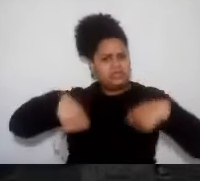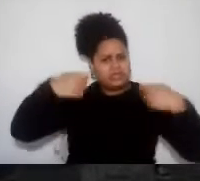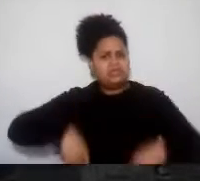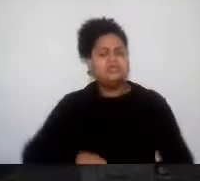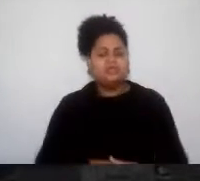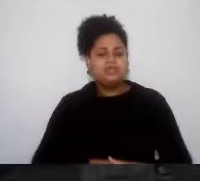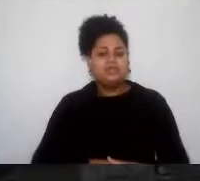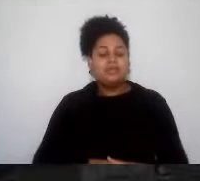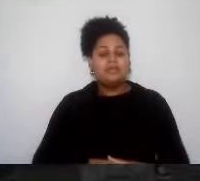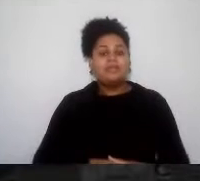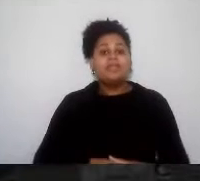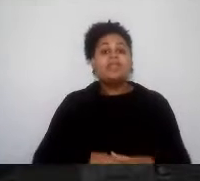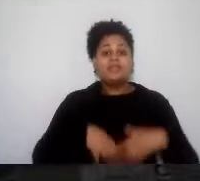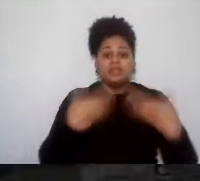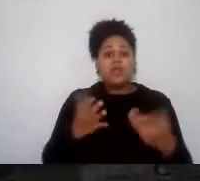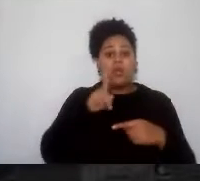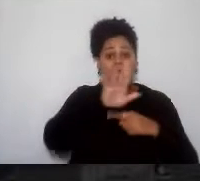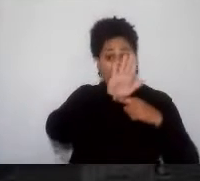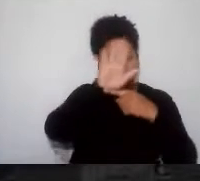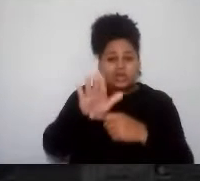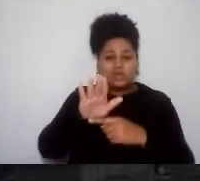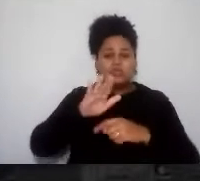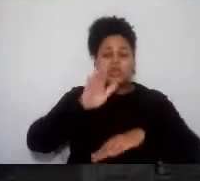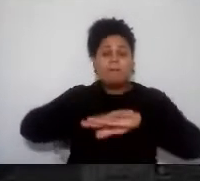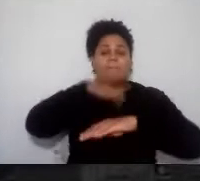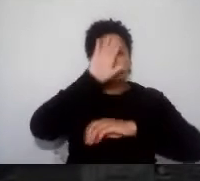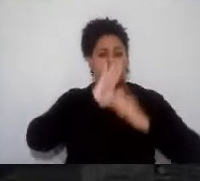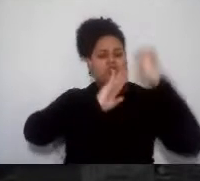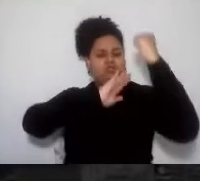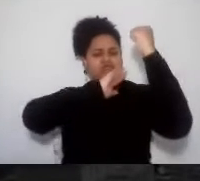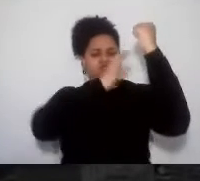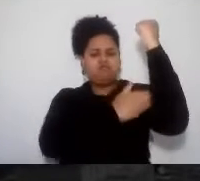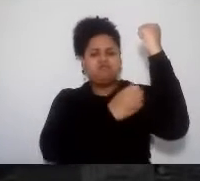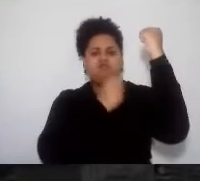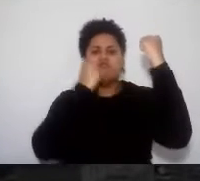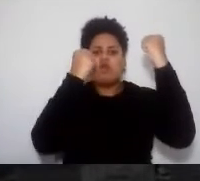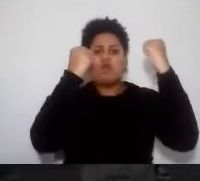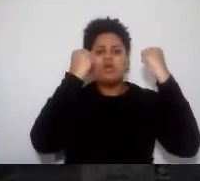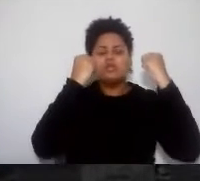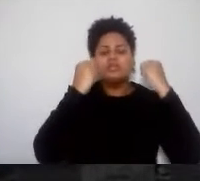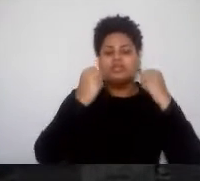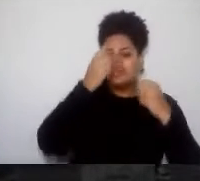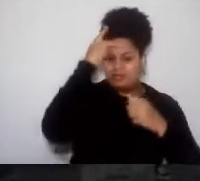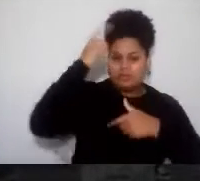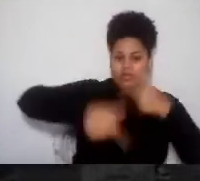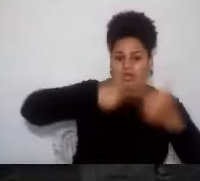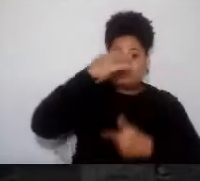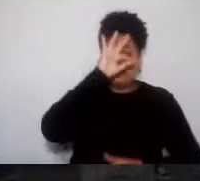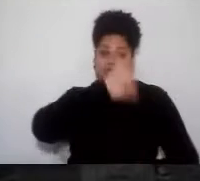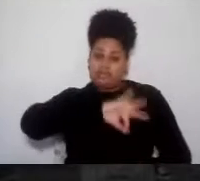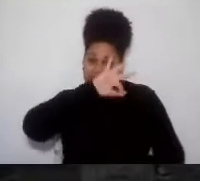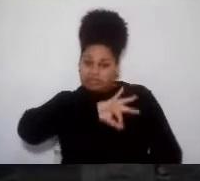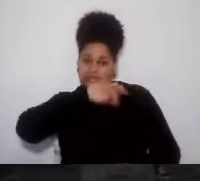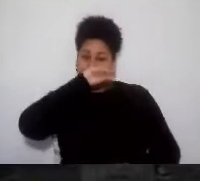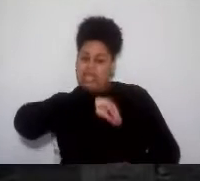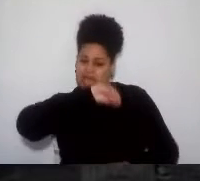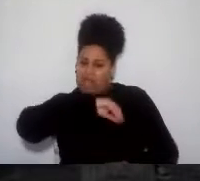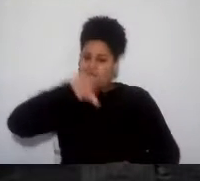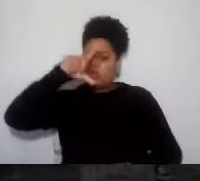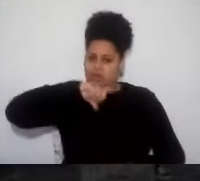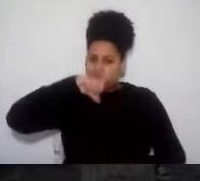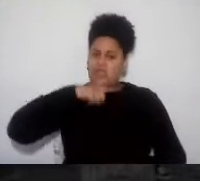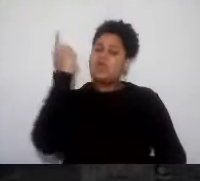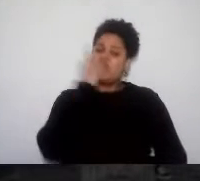os trabalhadores tendo salários dignos, vai comprar, o comércio vai vender, vendendo o comércio, compra da